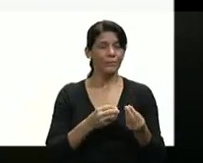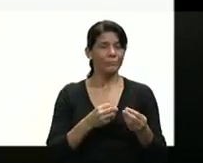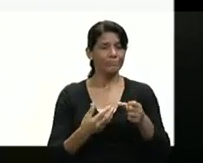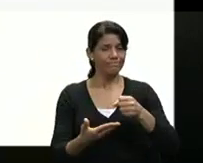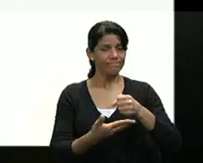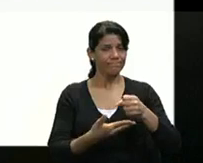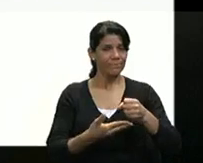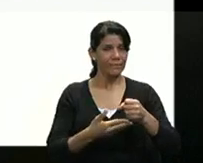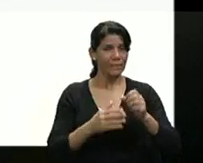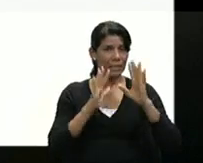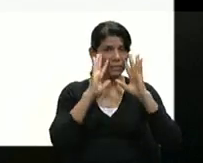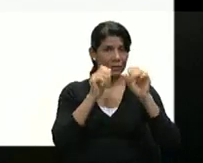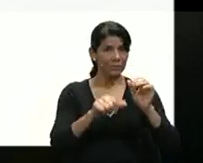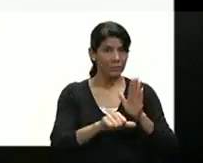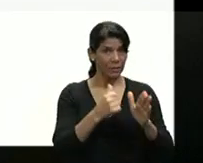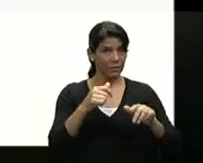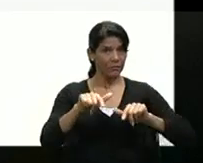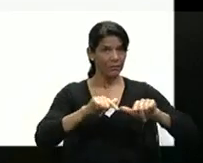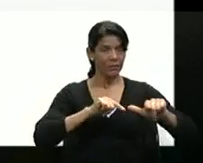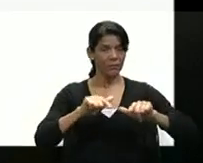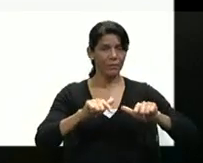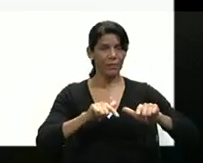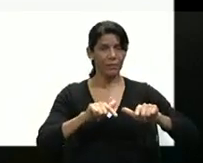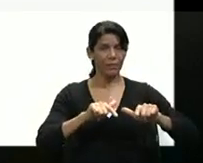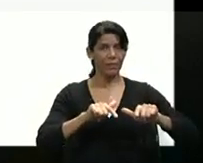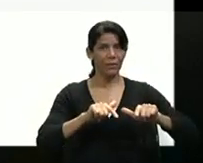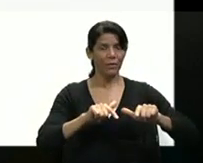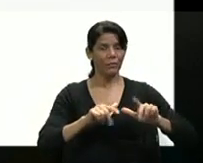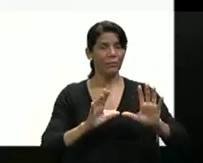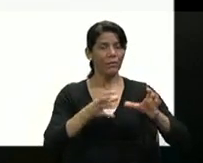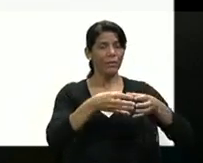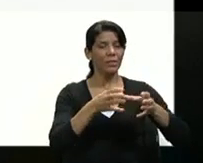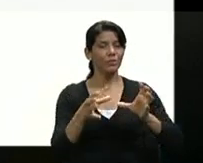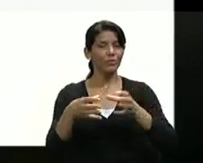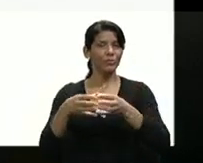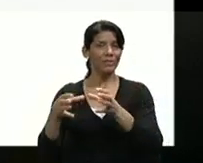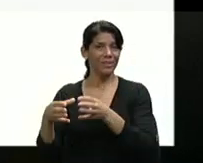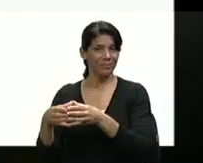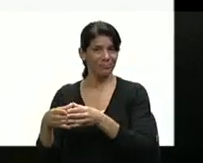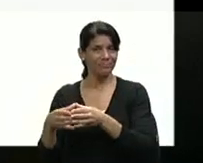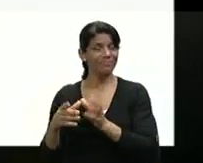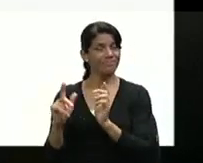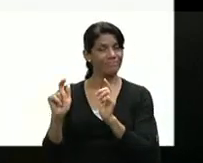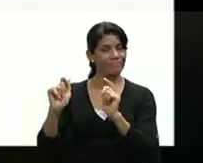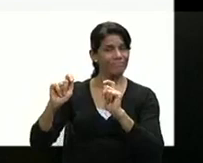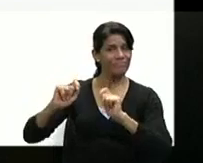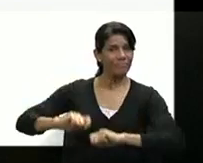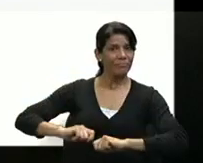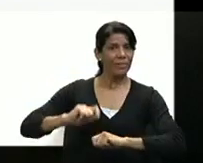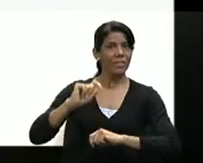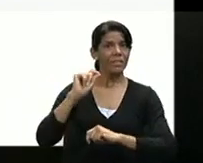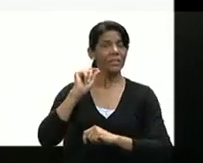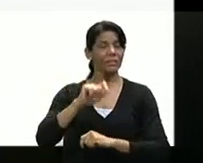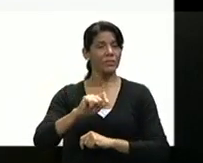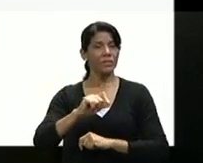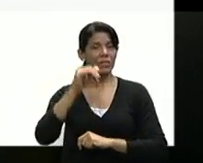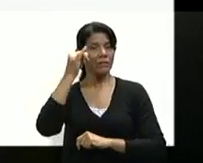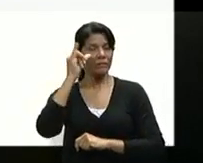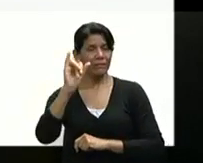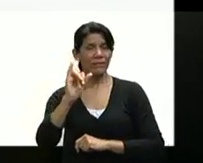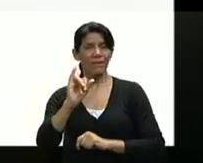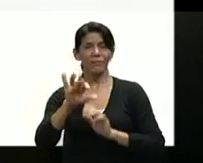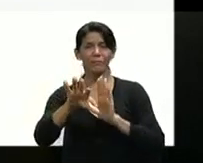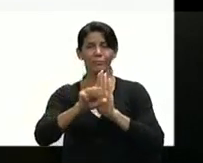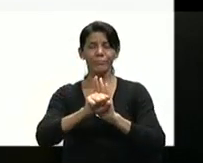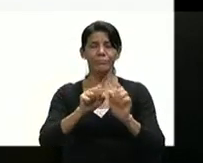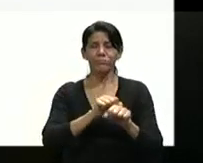fundamentos da atenção primária é ela trabalhar com uma forma regionalizada, a possibilidade de prevenção de ocorrências